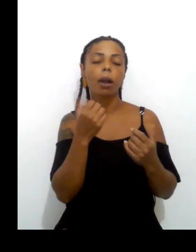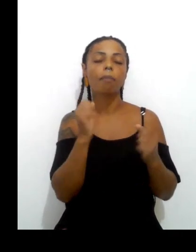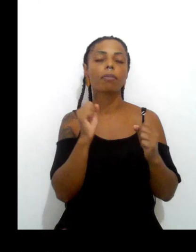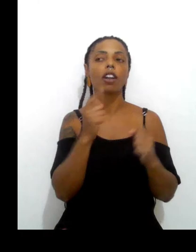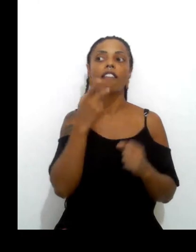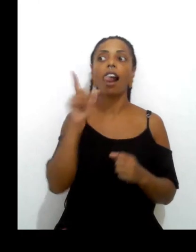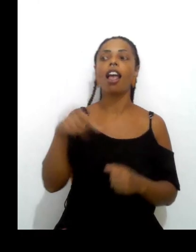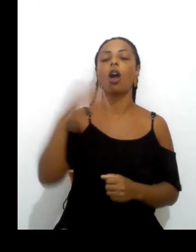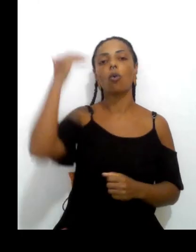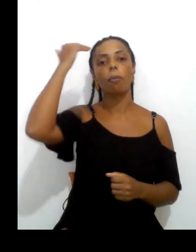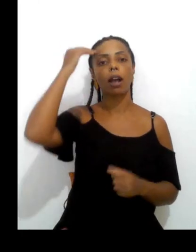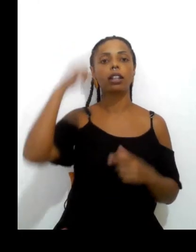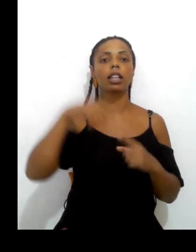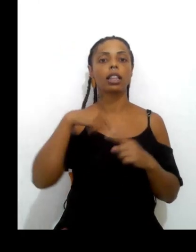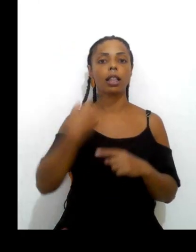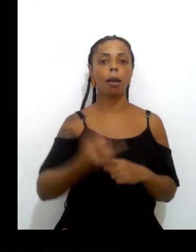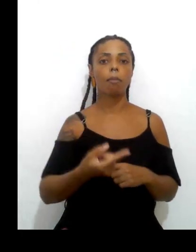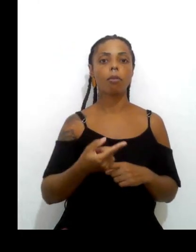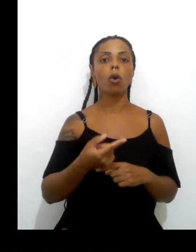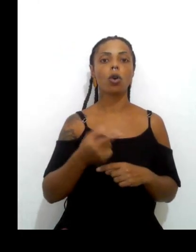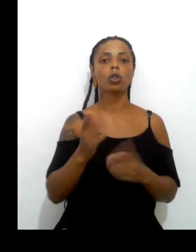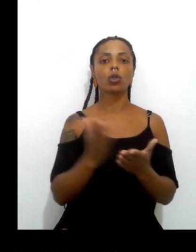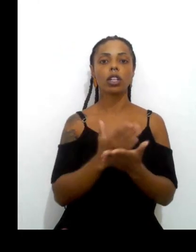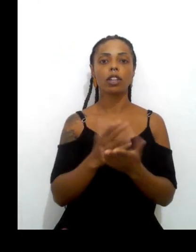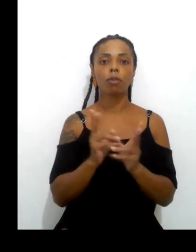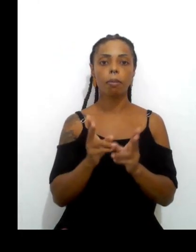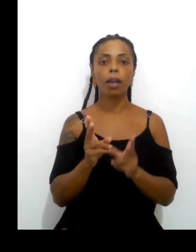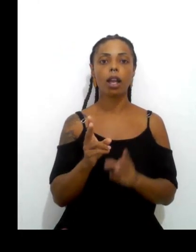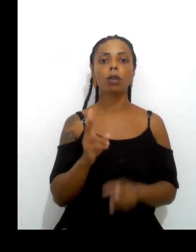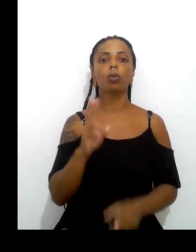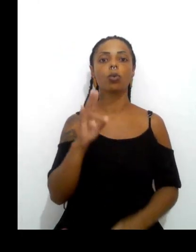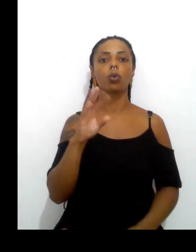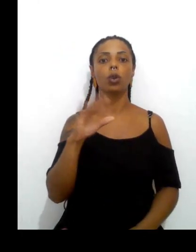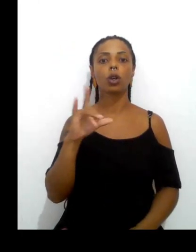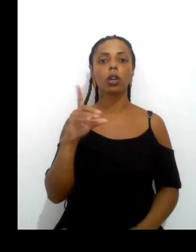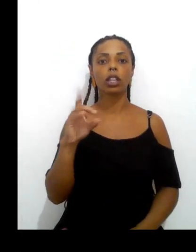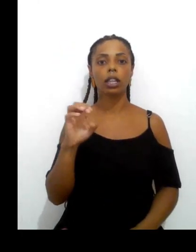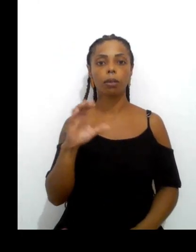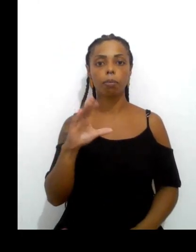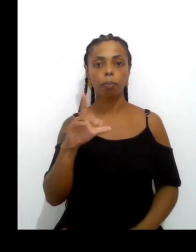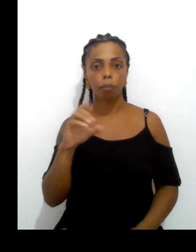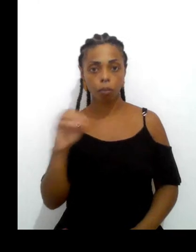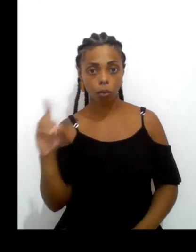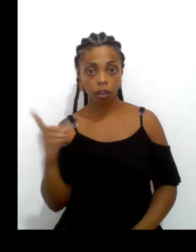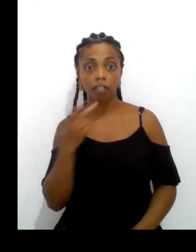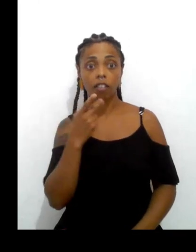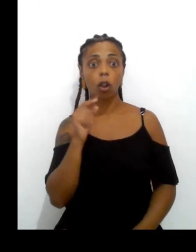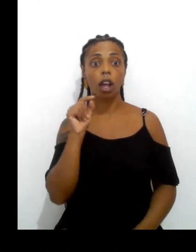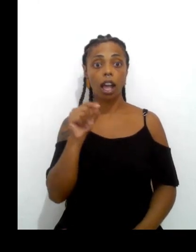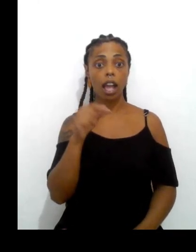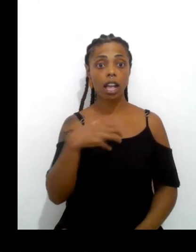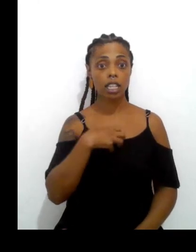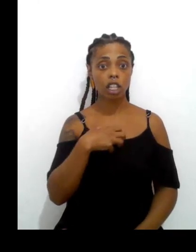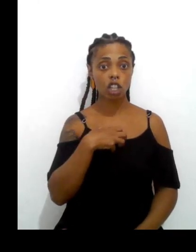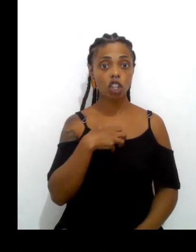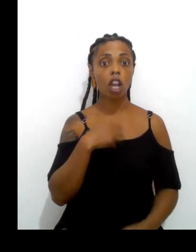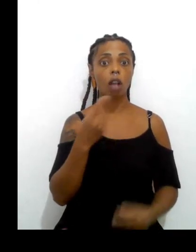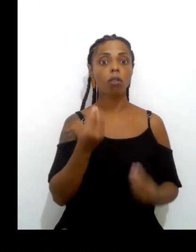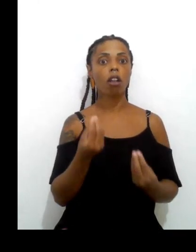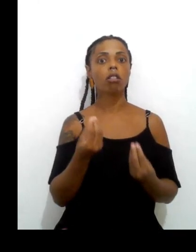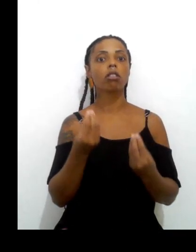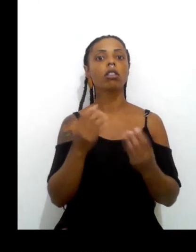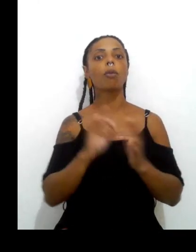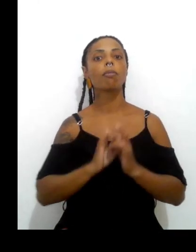afirmou que essas denúncias da Imprensa de fato foram uma forma de libertação Finalmente